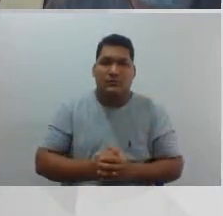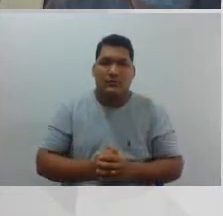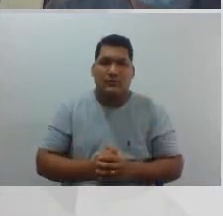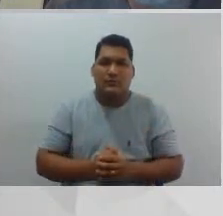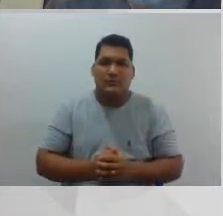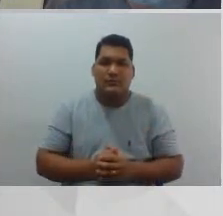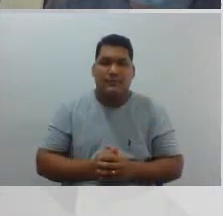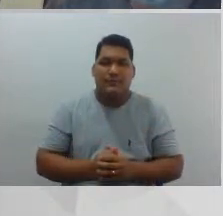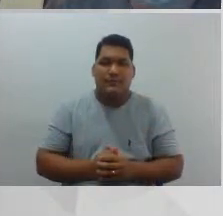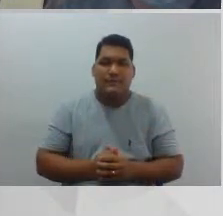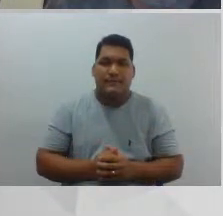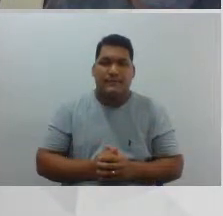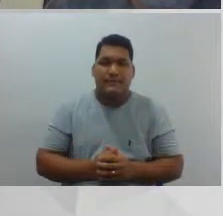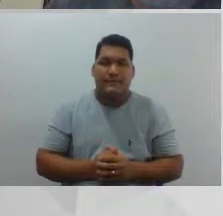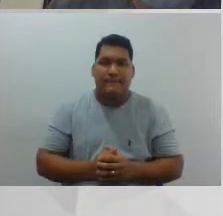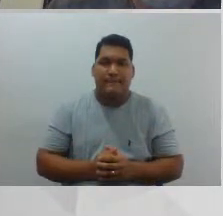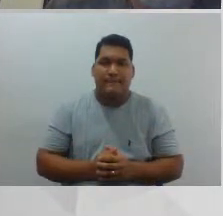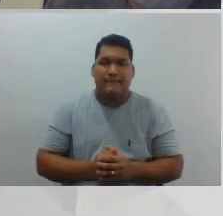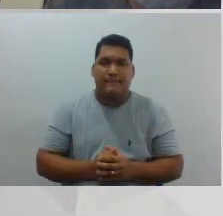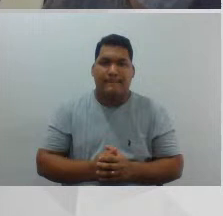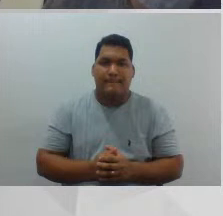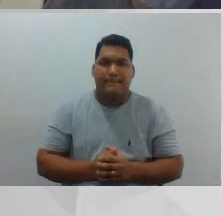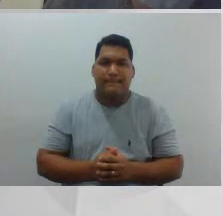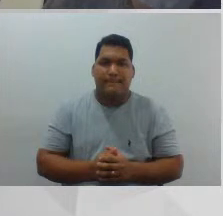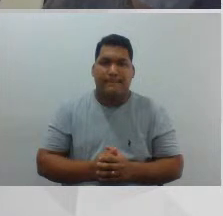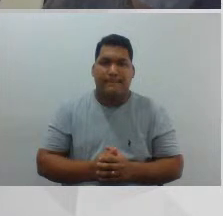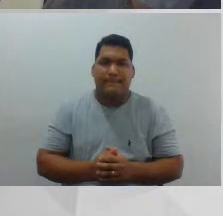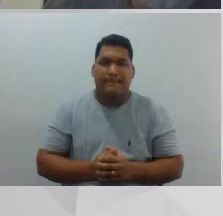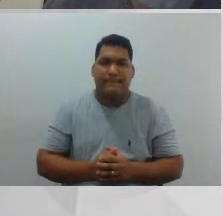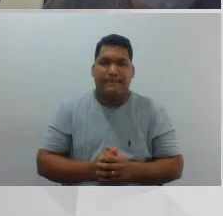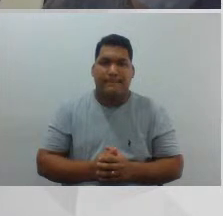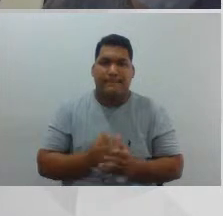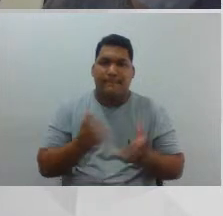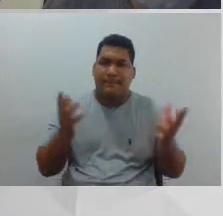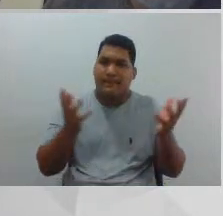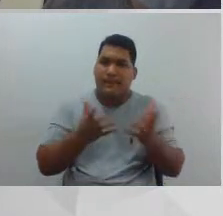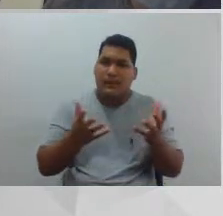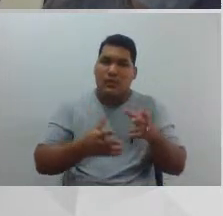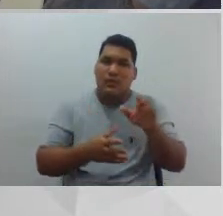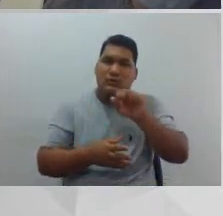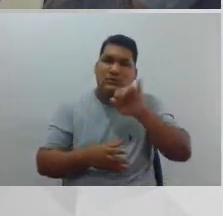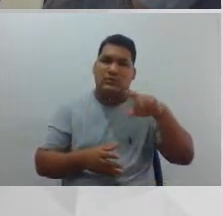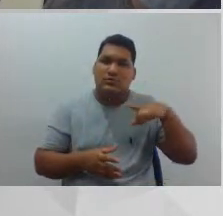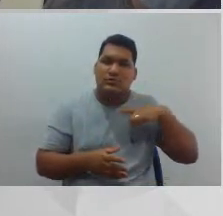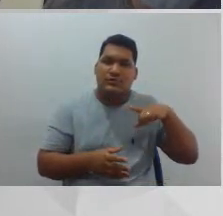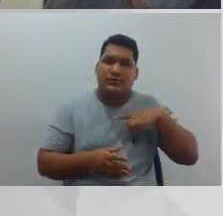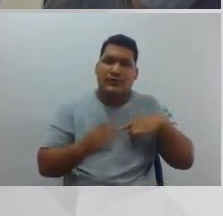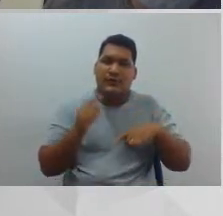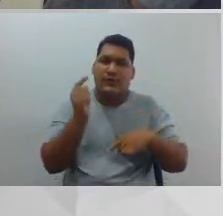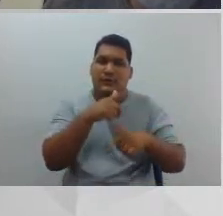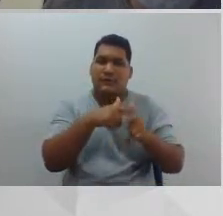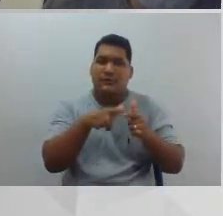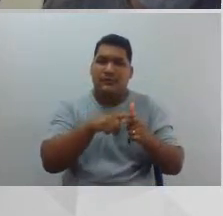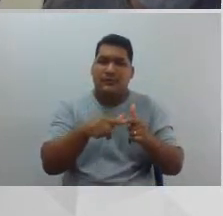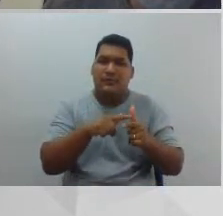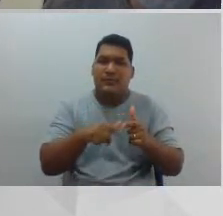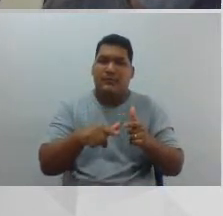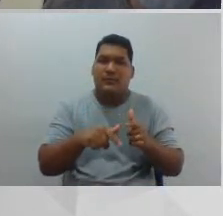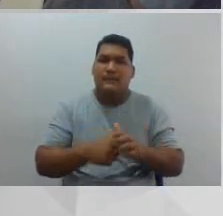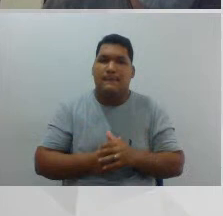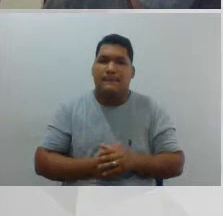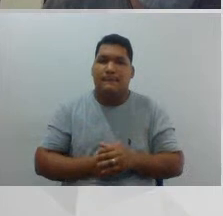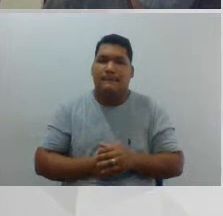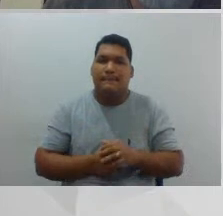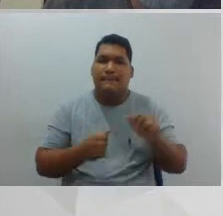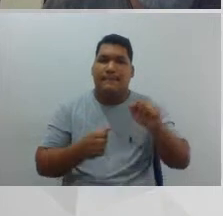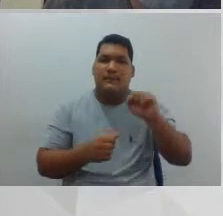dos menos. Tá? Agora, se eu tiver esse problema aqui, tem que separar o